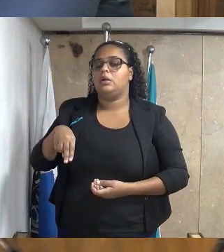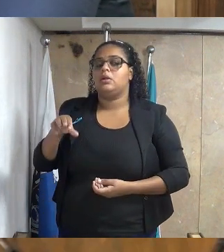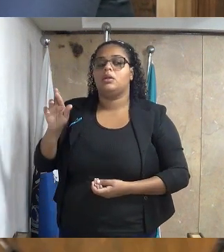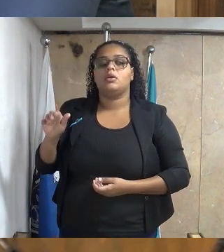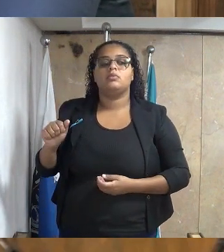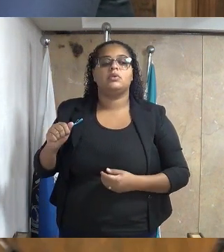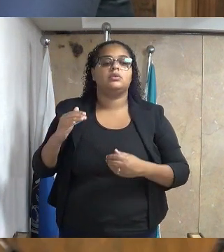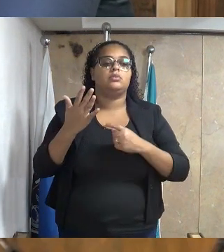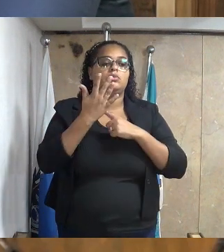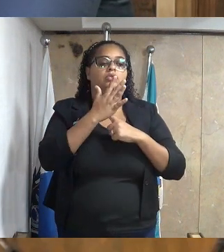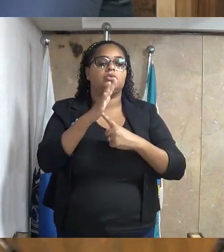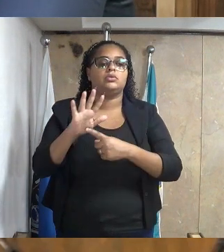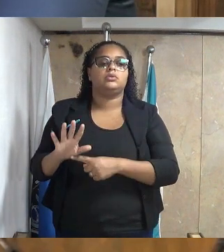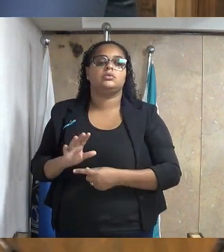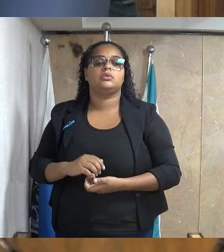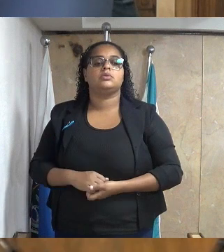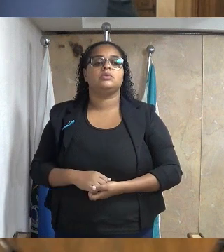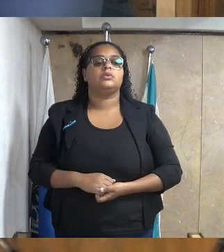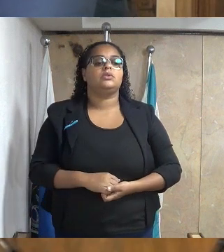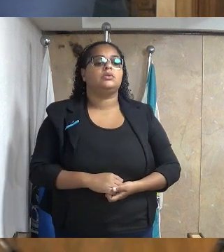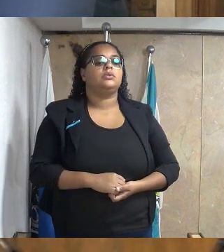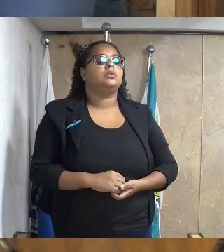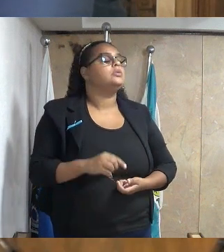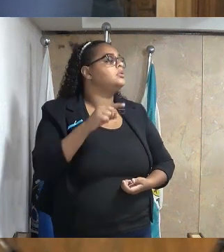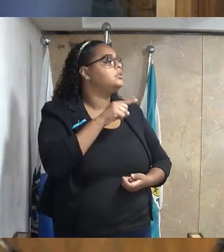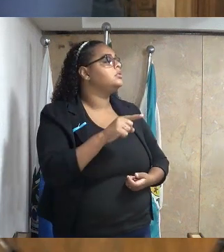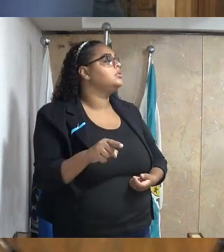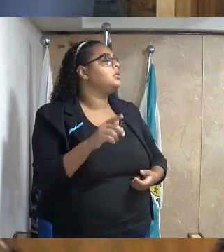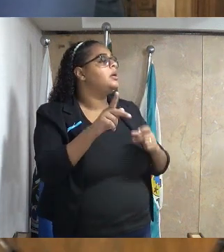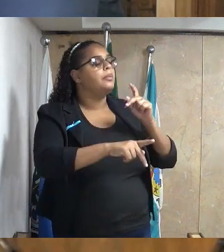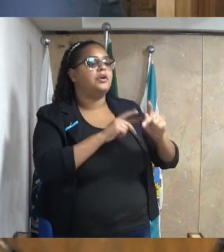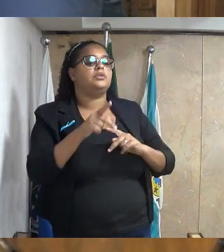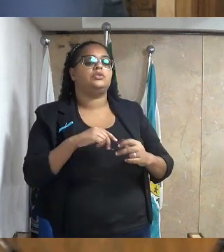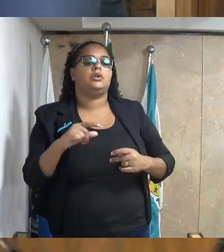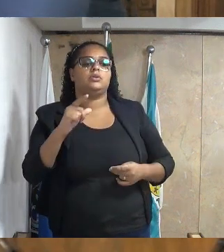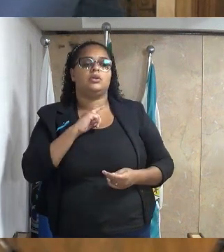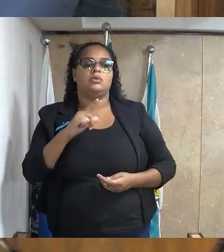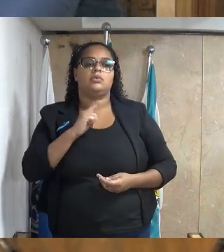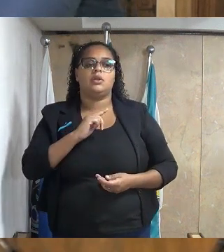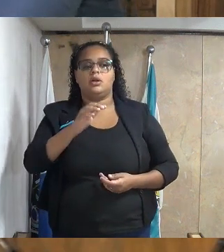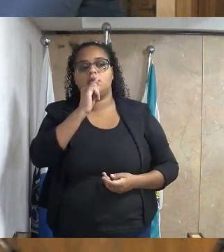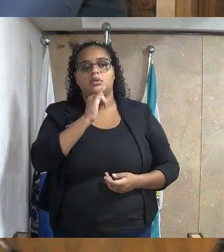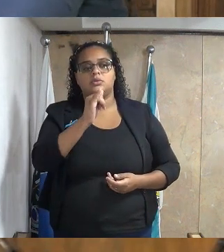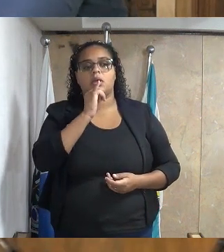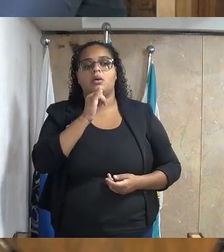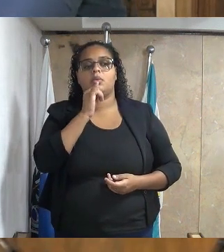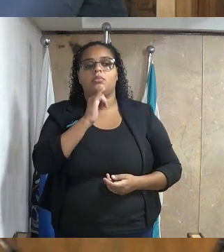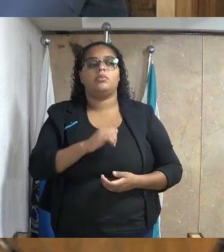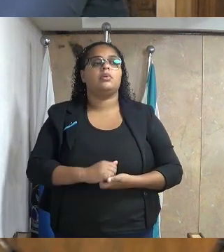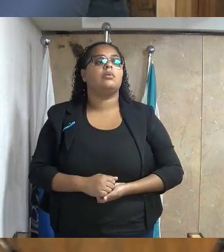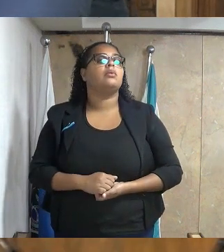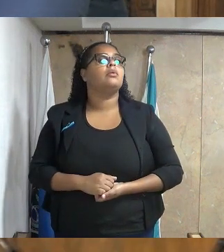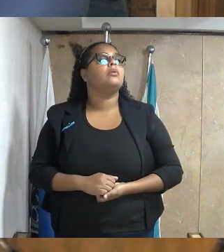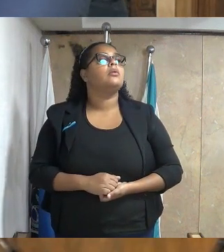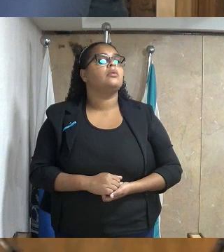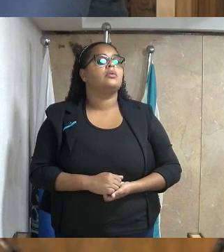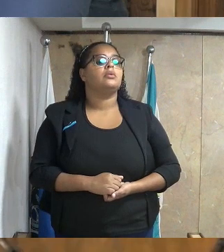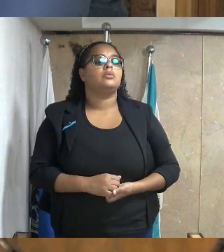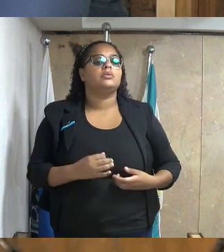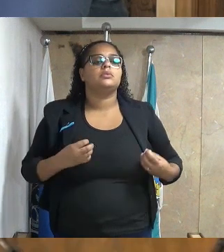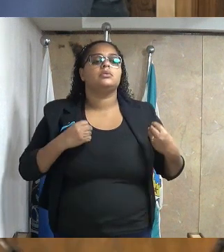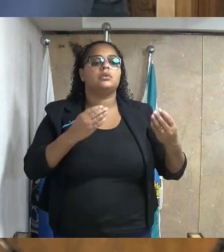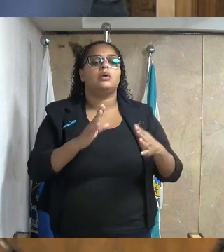grandes demonstrações da robustez que esse país tem, do exemplo que esse país dá